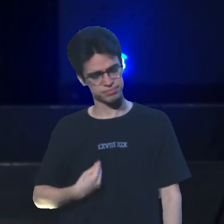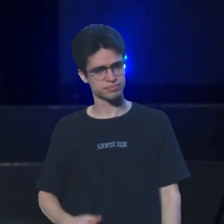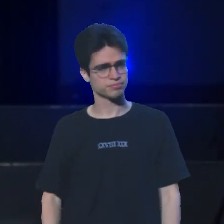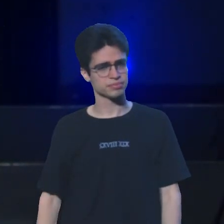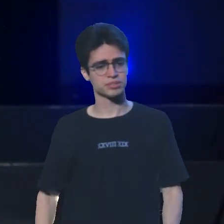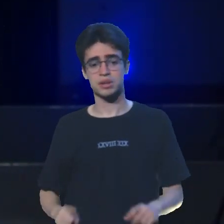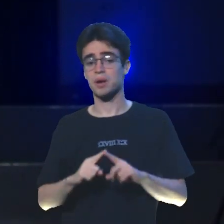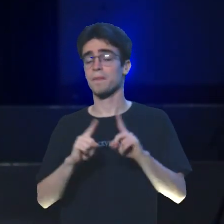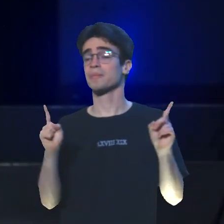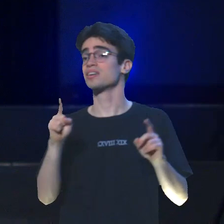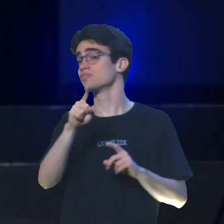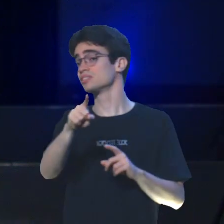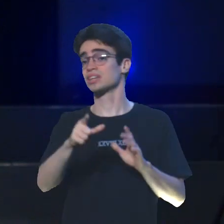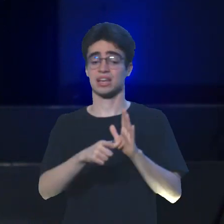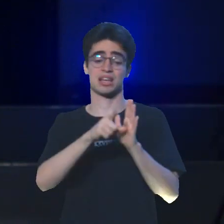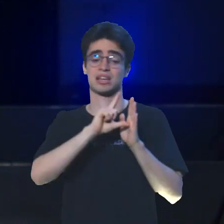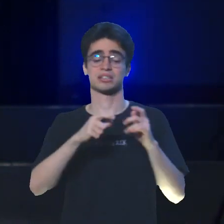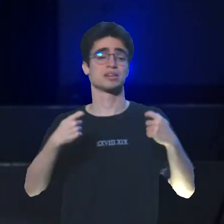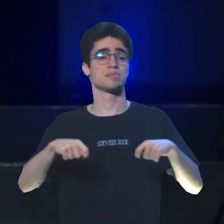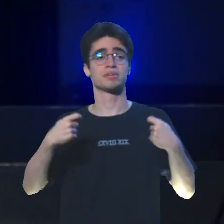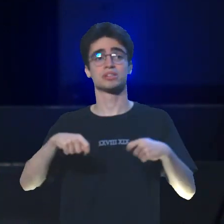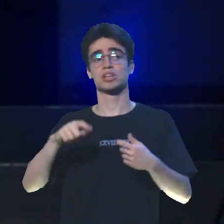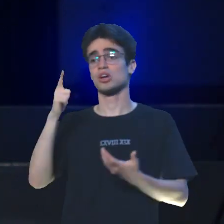mas você vai precisar entender